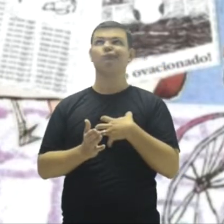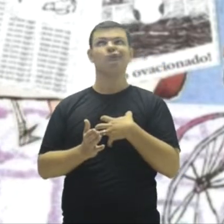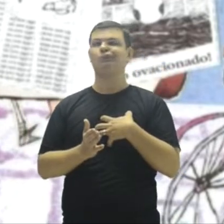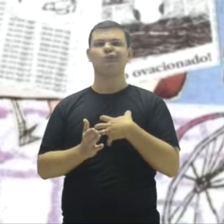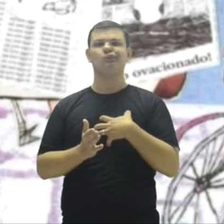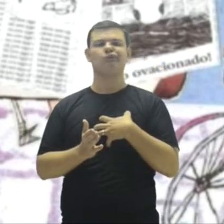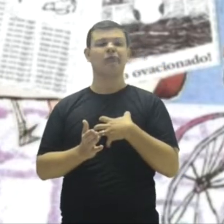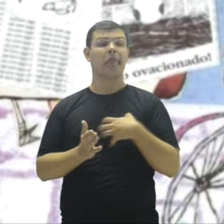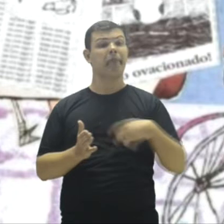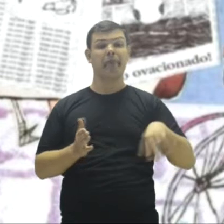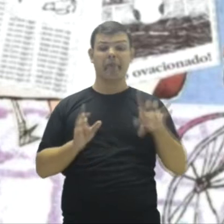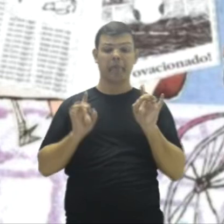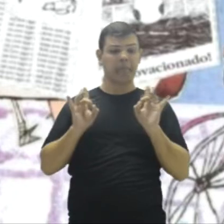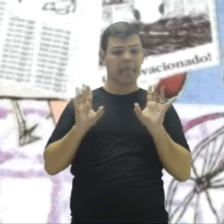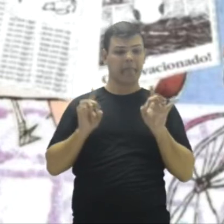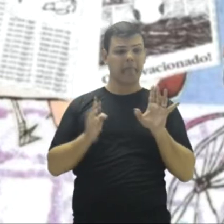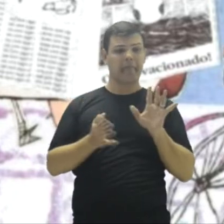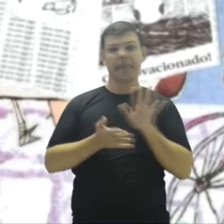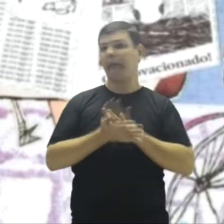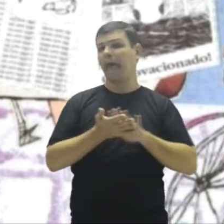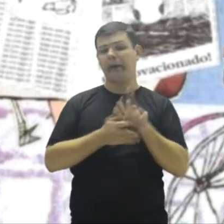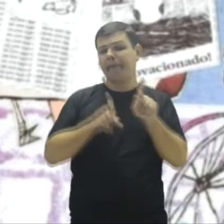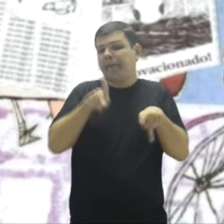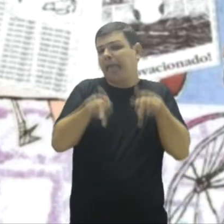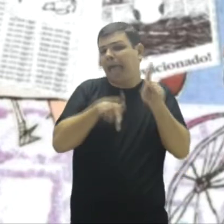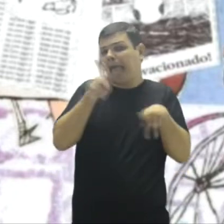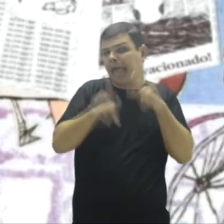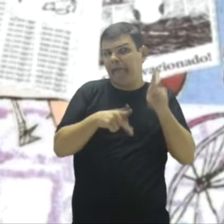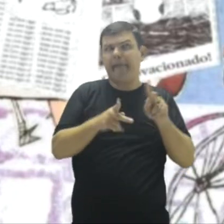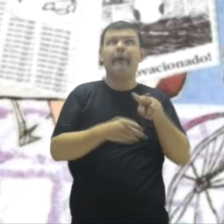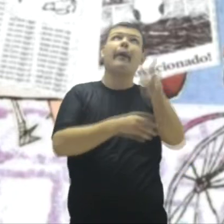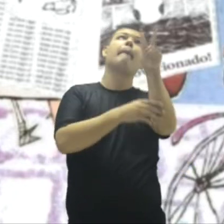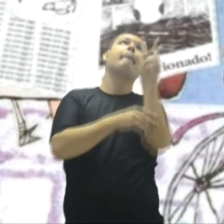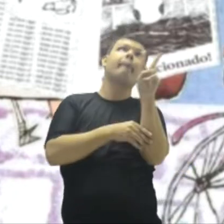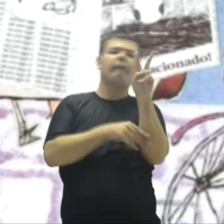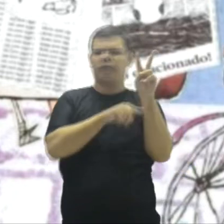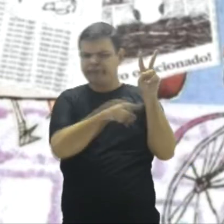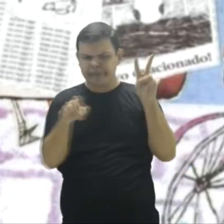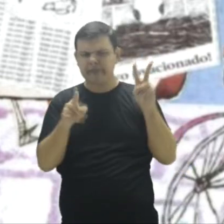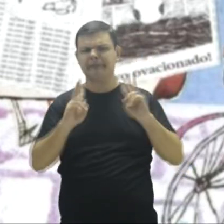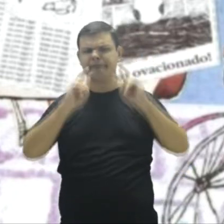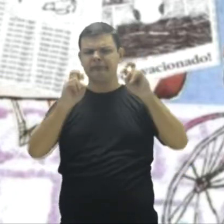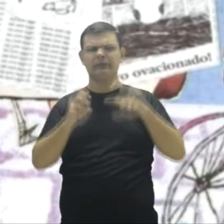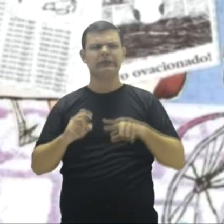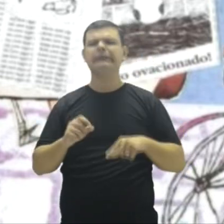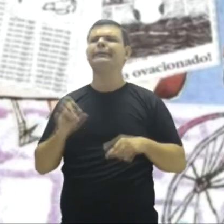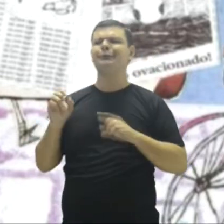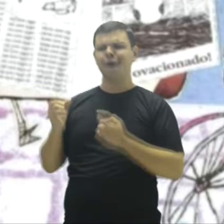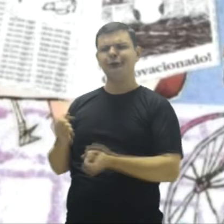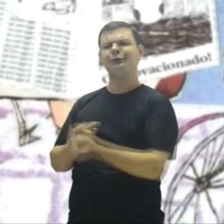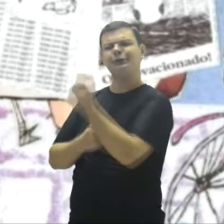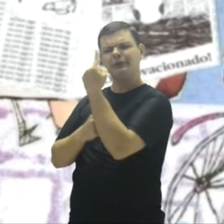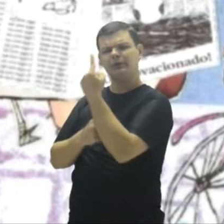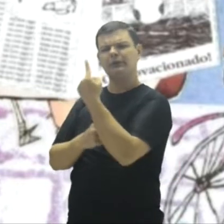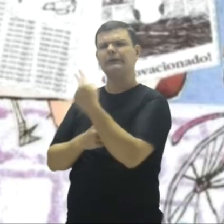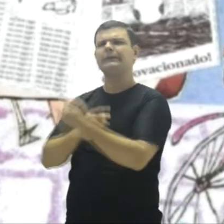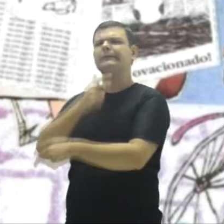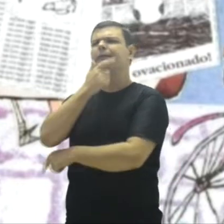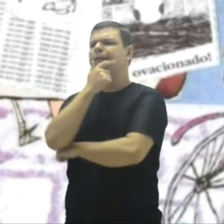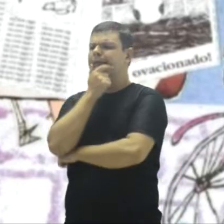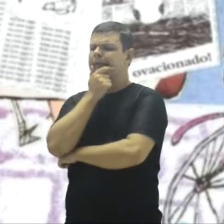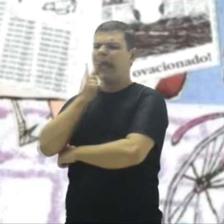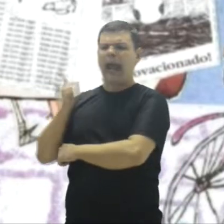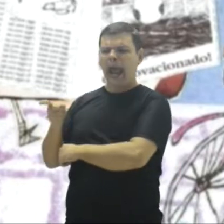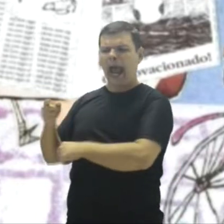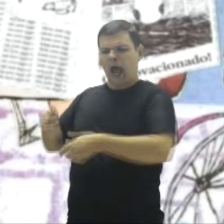Agora ninguém acha nada demais a gente andar de bicicleta e plantar bananeira. Tem alguma coisa esquisita acontecendo. Vacas não botam